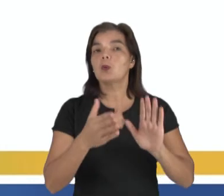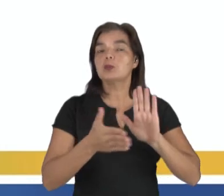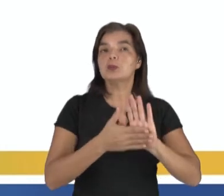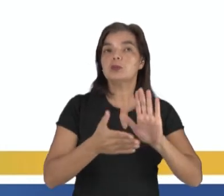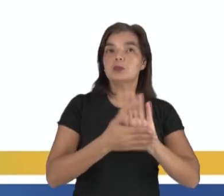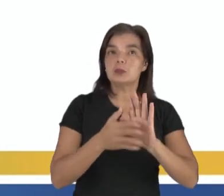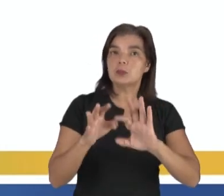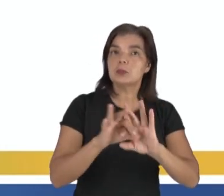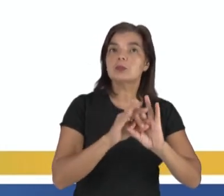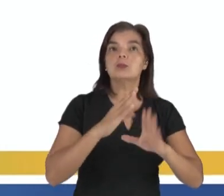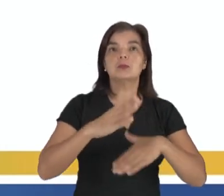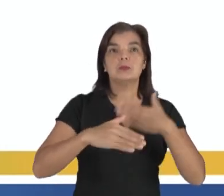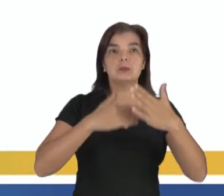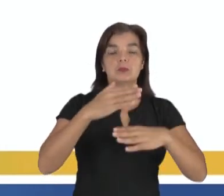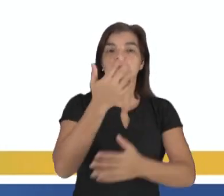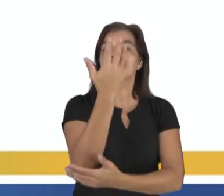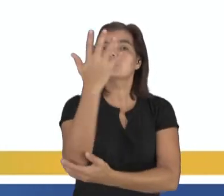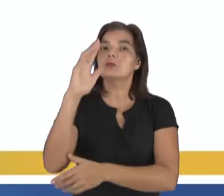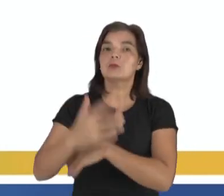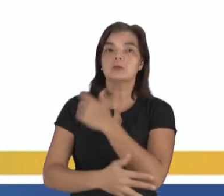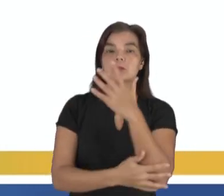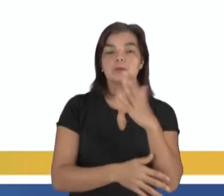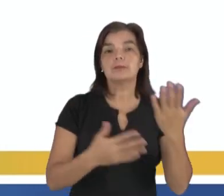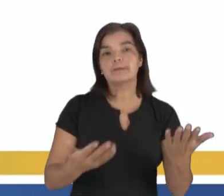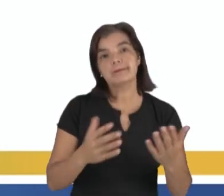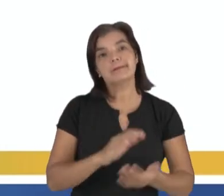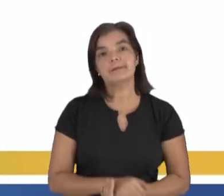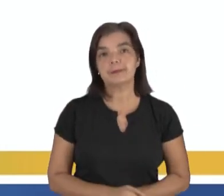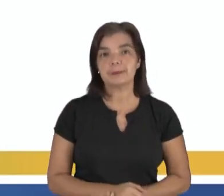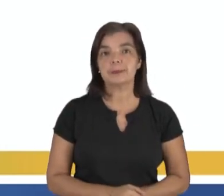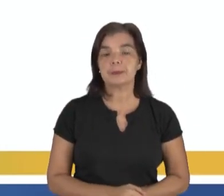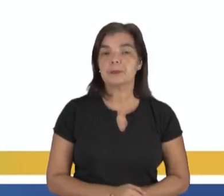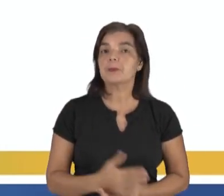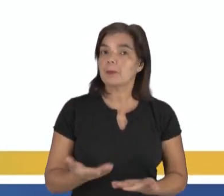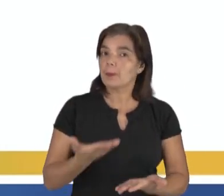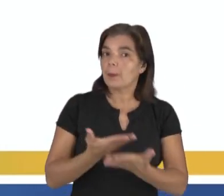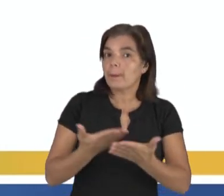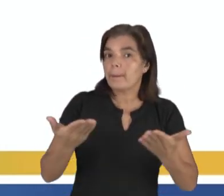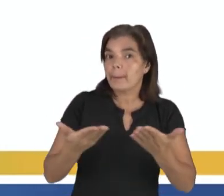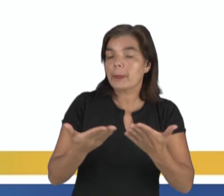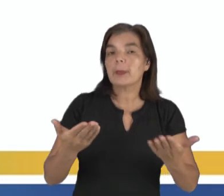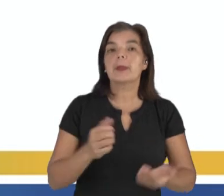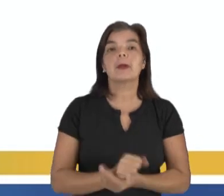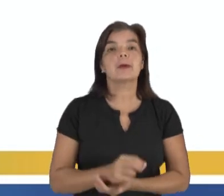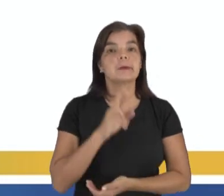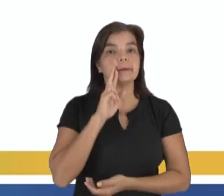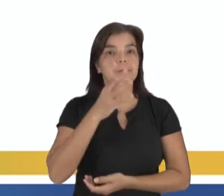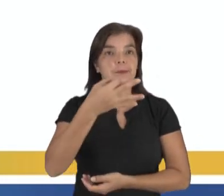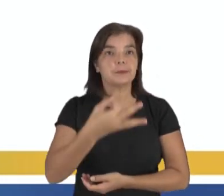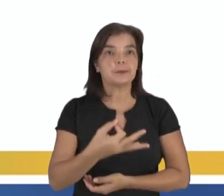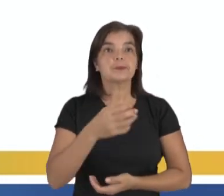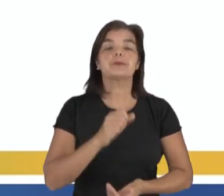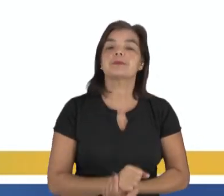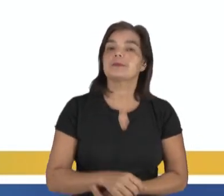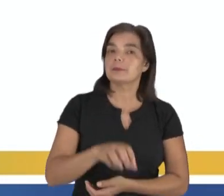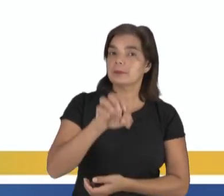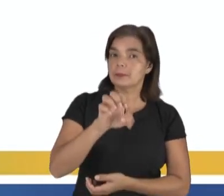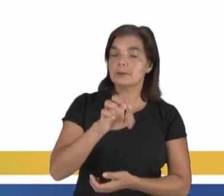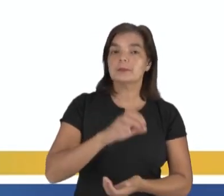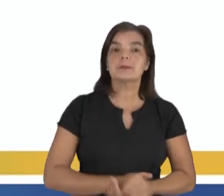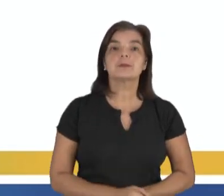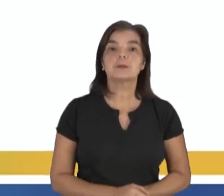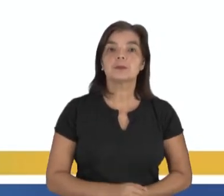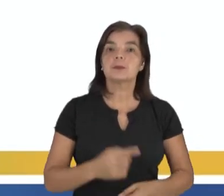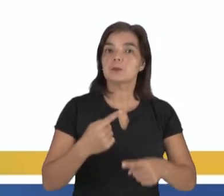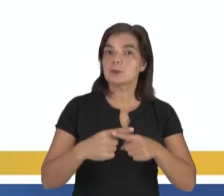E. Propor a conciliação do desenvolvimento com o meio ambiente. Então, conforme nós estudamos a nossa aula de hoje, a nossa alternativa correta é a